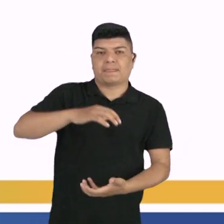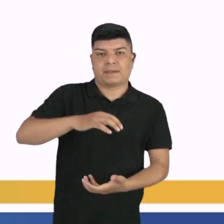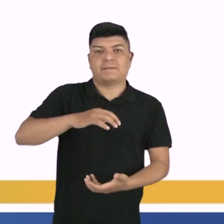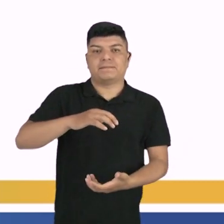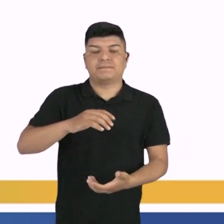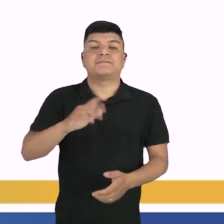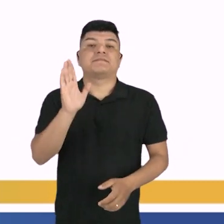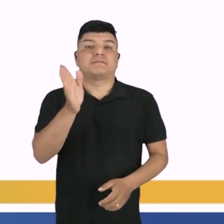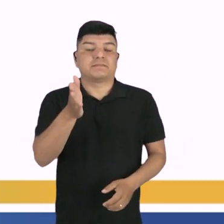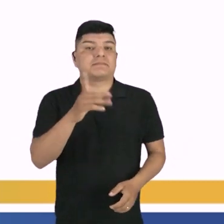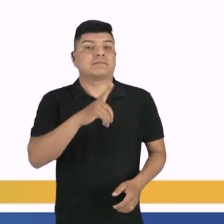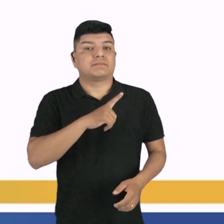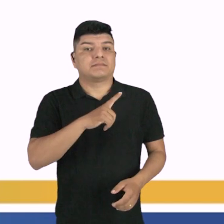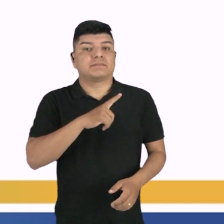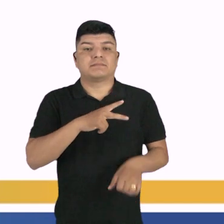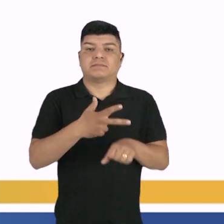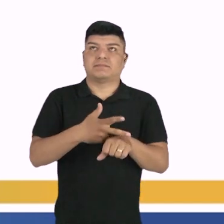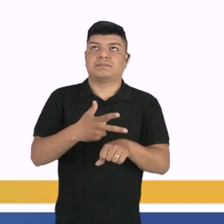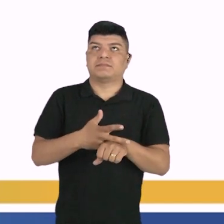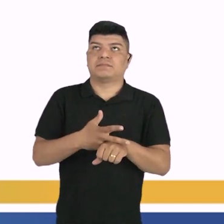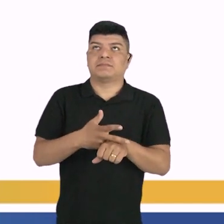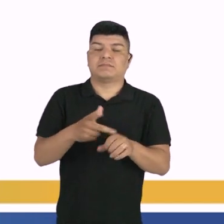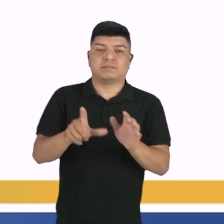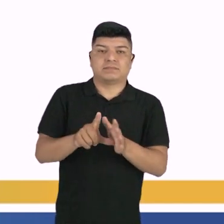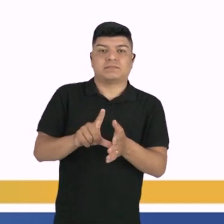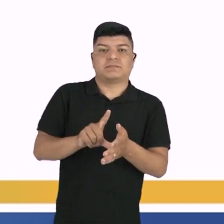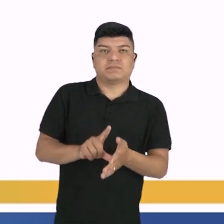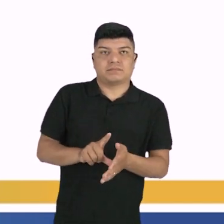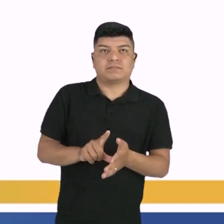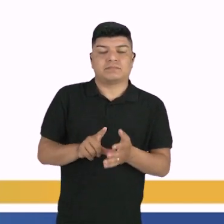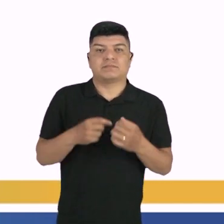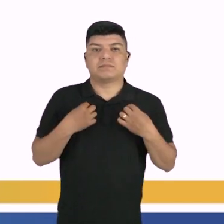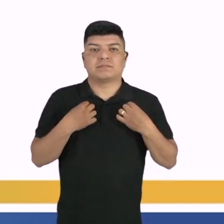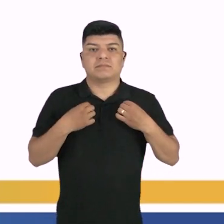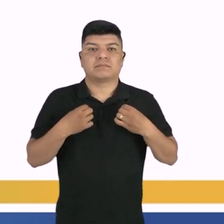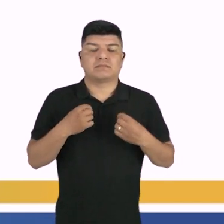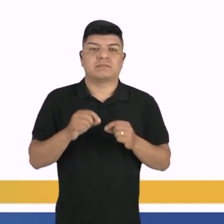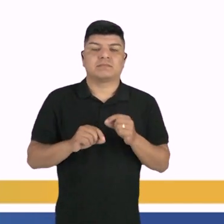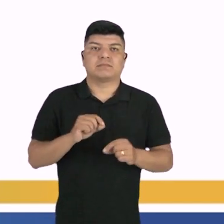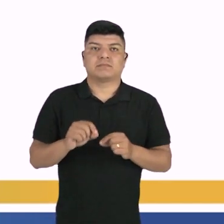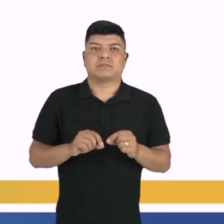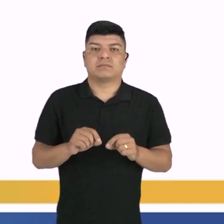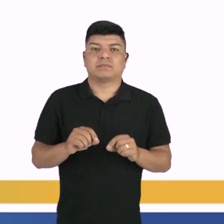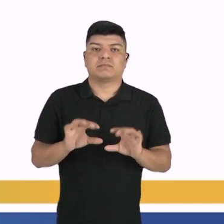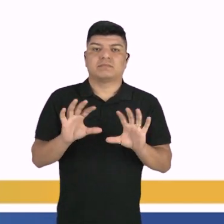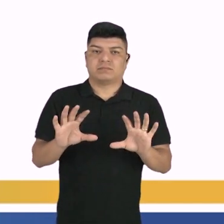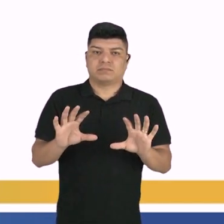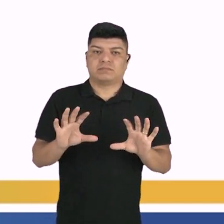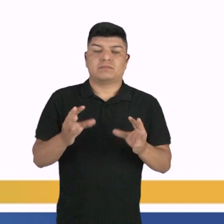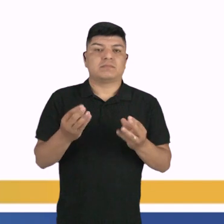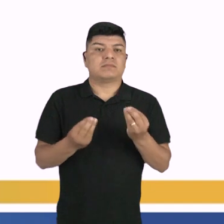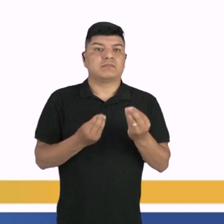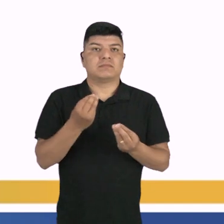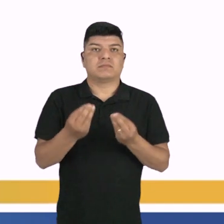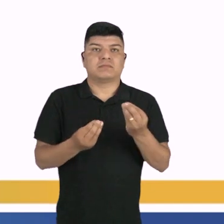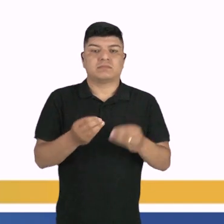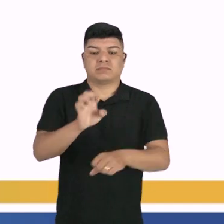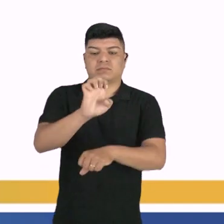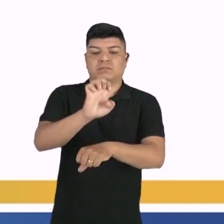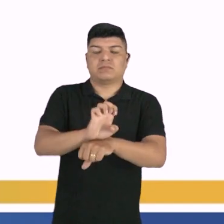Nós já tivemos uma videoaula anterior em que nós tratamos a respeito da formação do